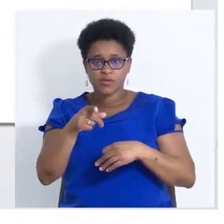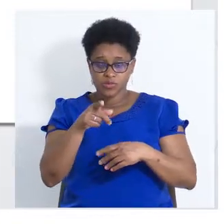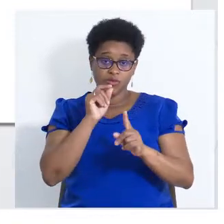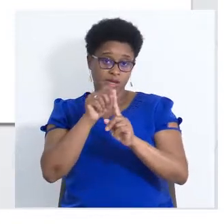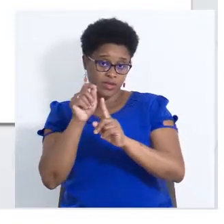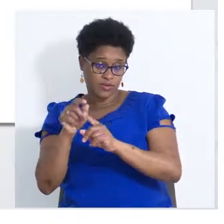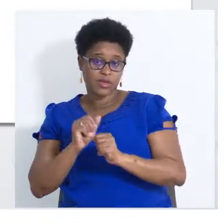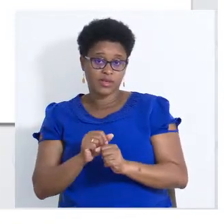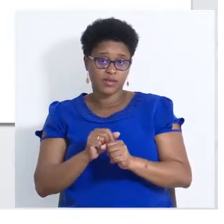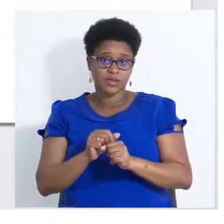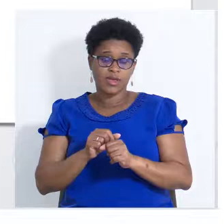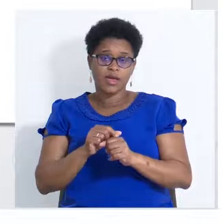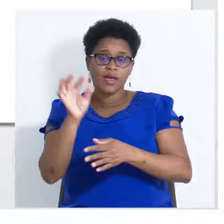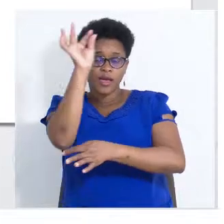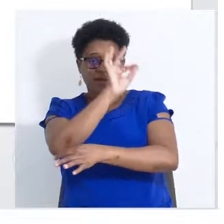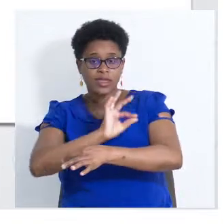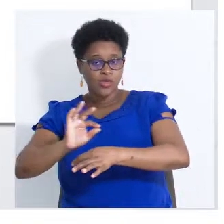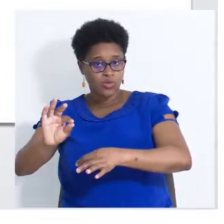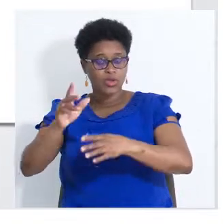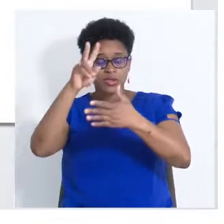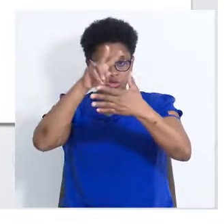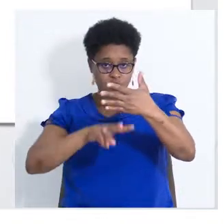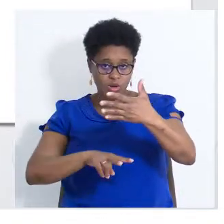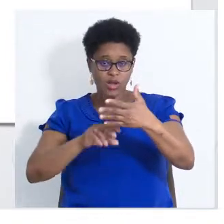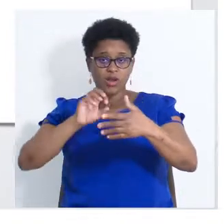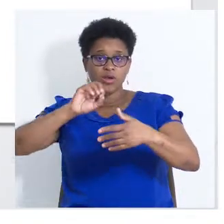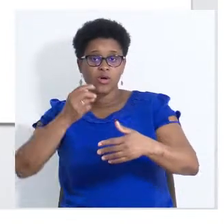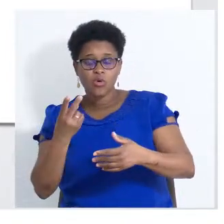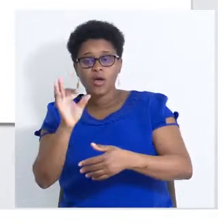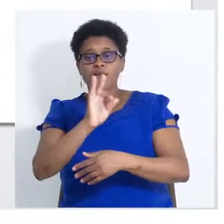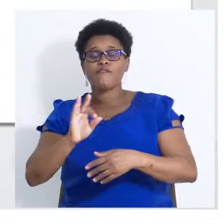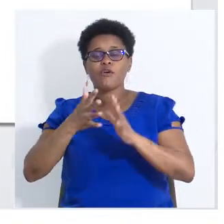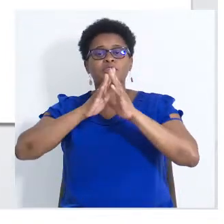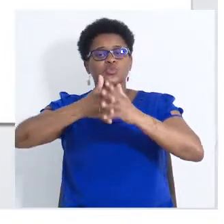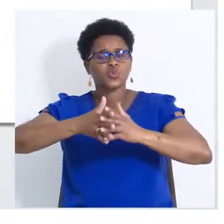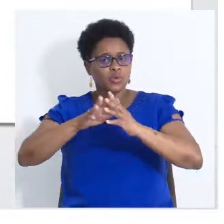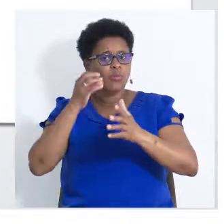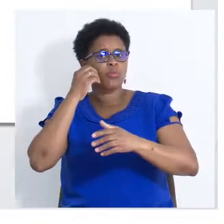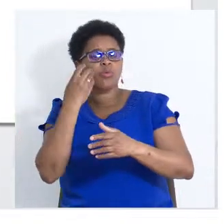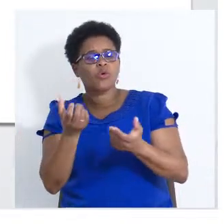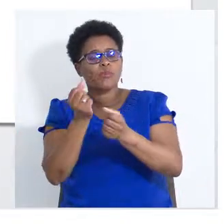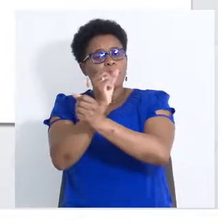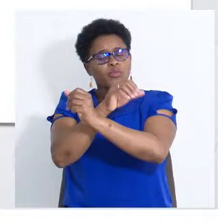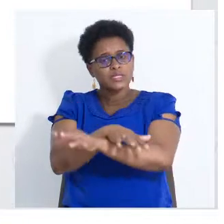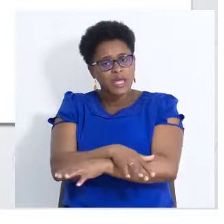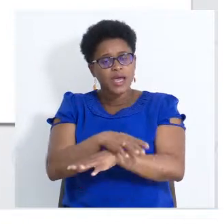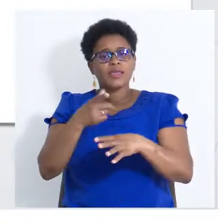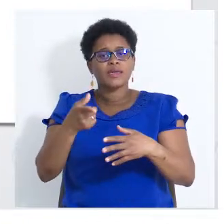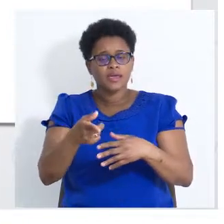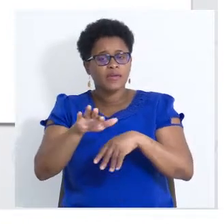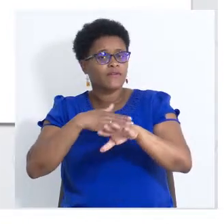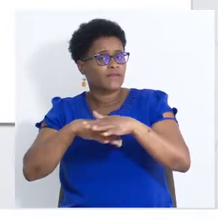fim também vais identificar a sua arquitetura textual, ou então a forma, a estrutura, como a publicidade